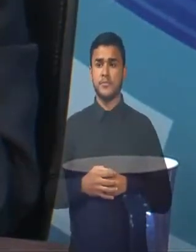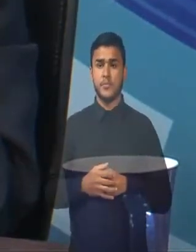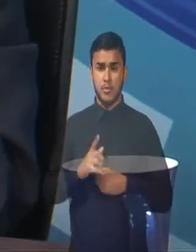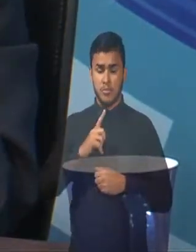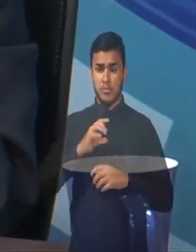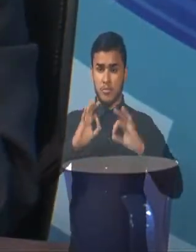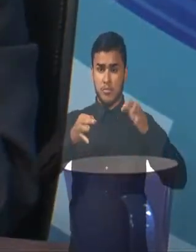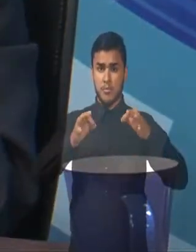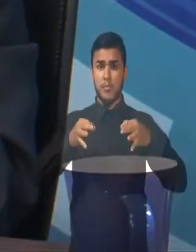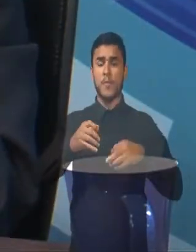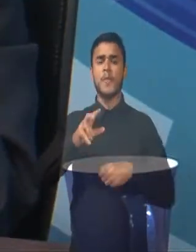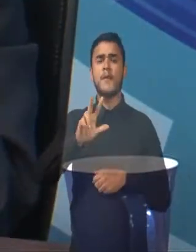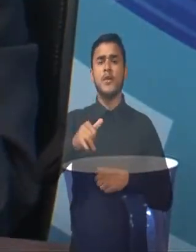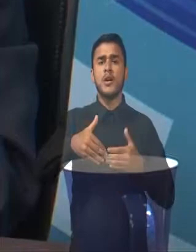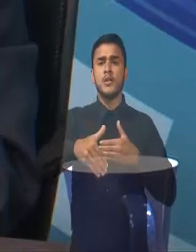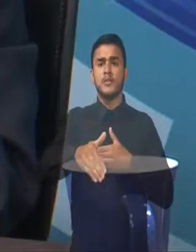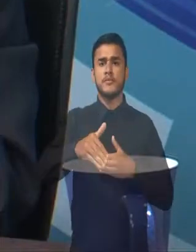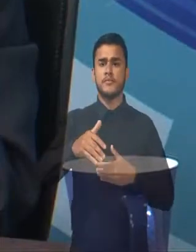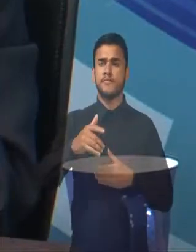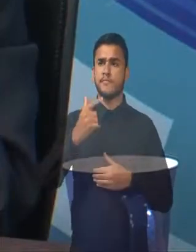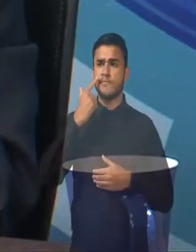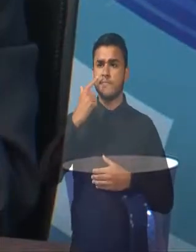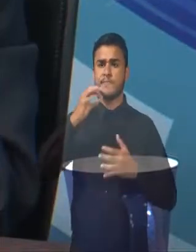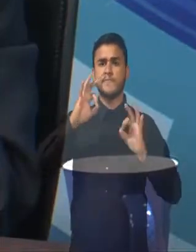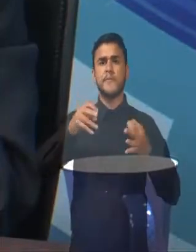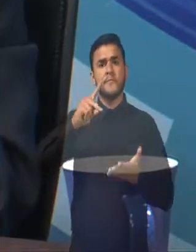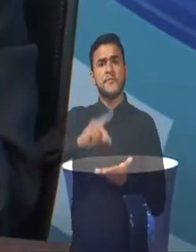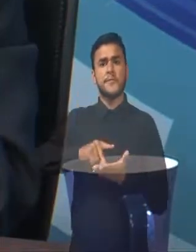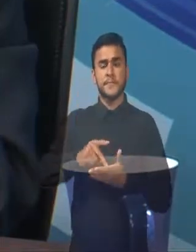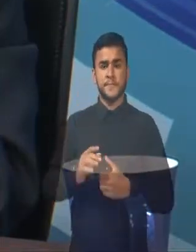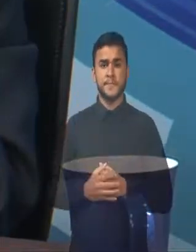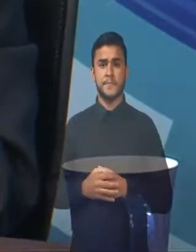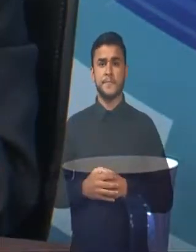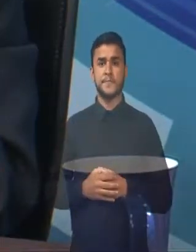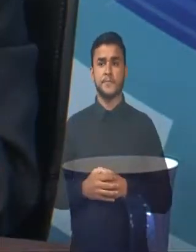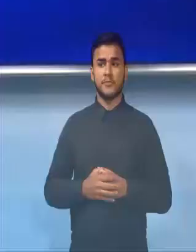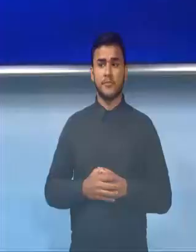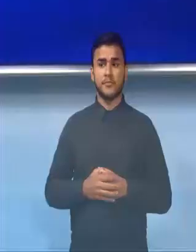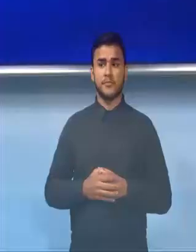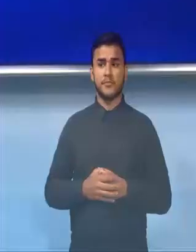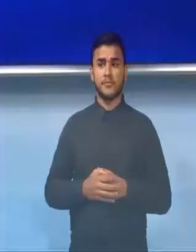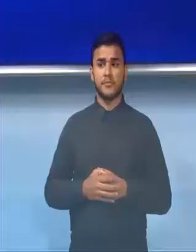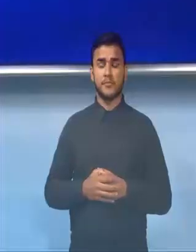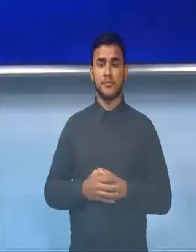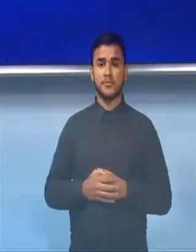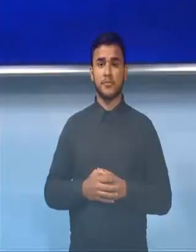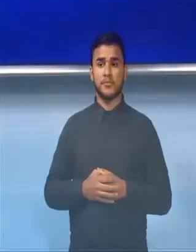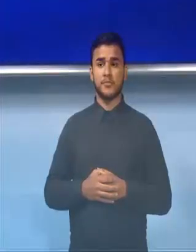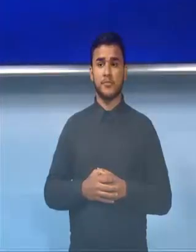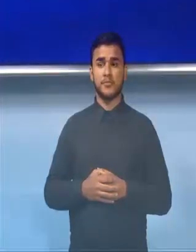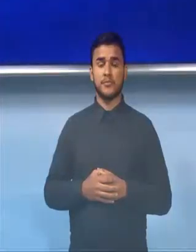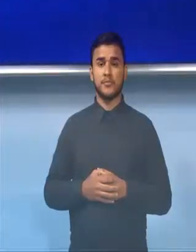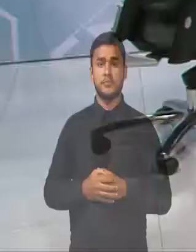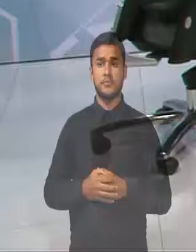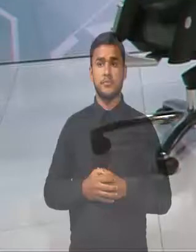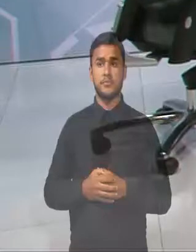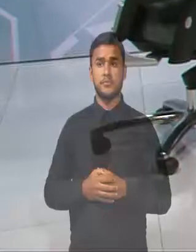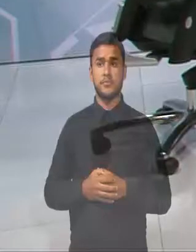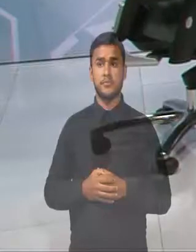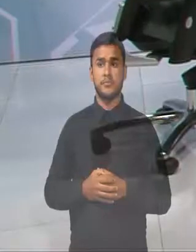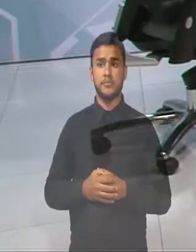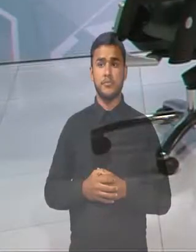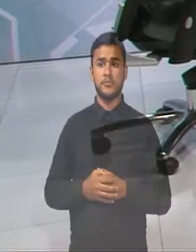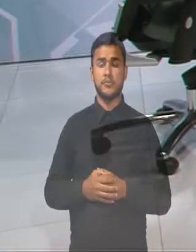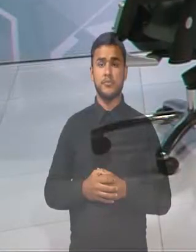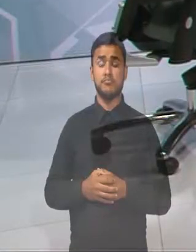novidadeira, então vamos dizer que é indignação cívica. Tem essa seletividade nas apreciações. Agora, o que está havendo,